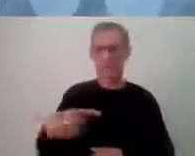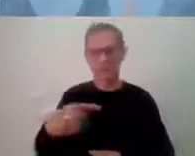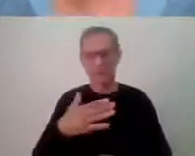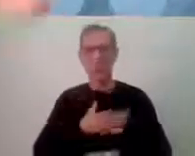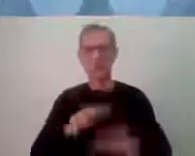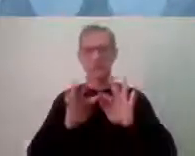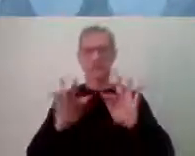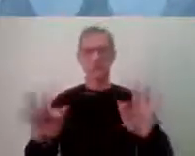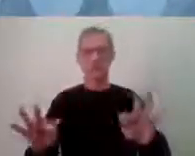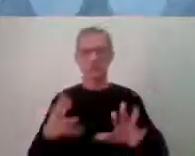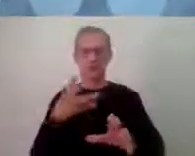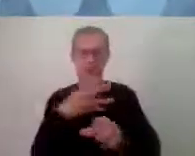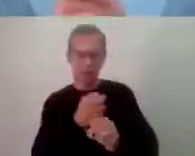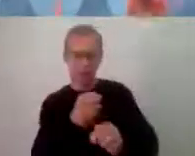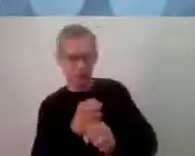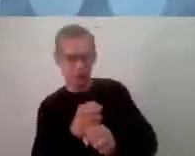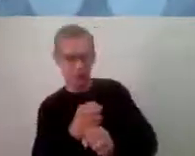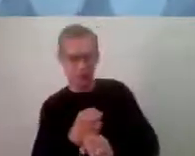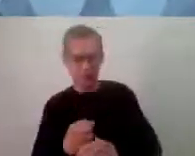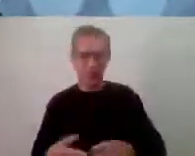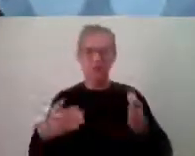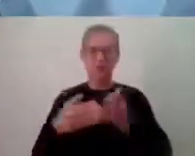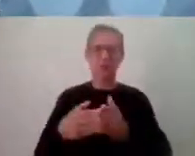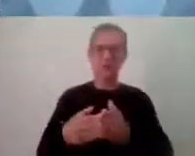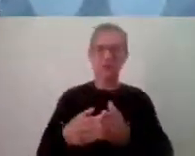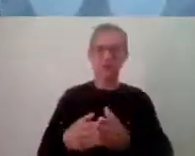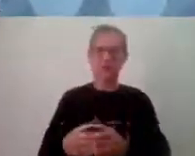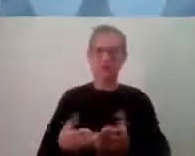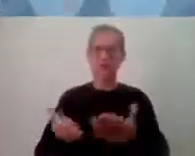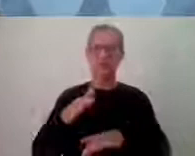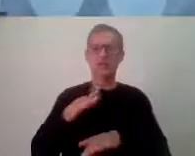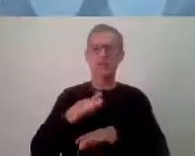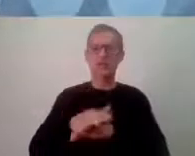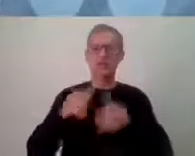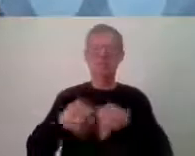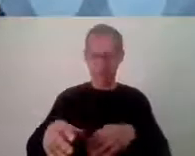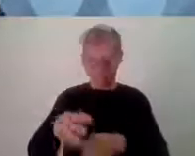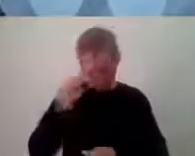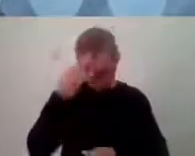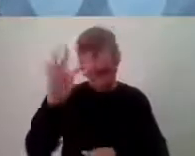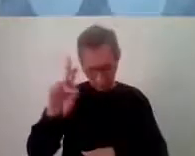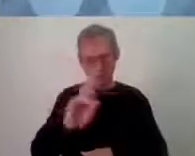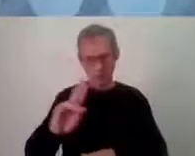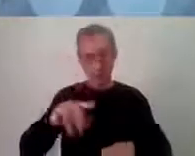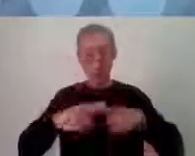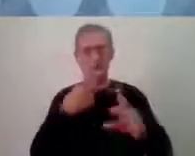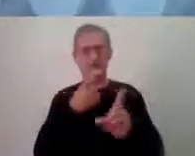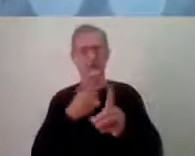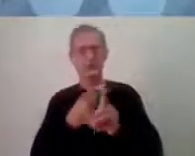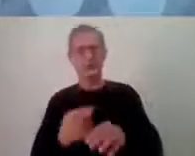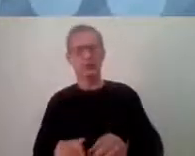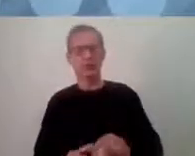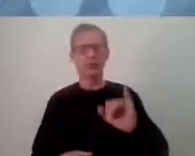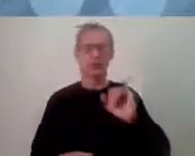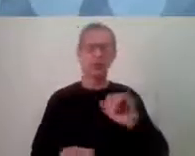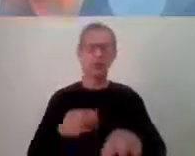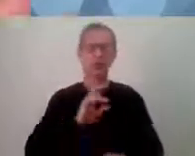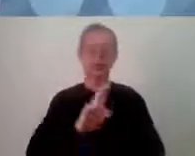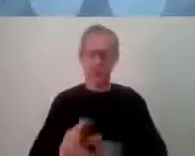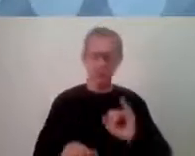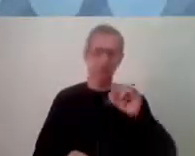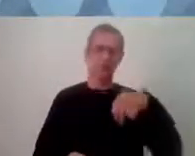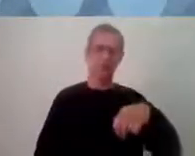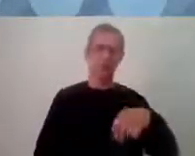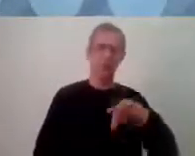minha função calculada no limite inferior. É assim, é esse teorema que a gente usa para encontrar o resultado de